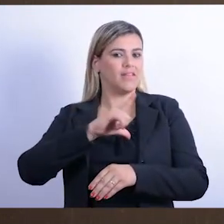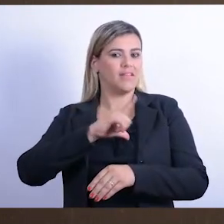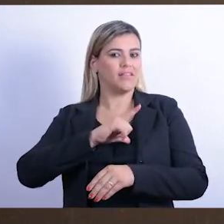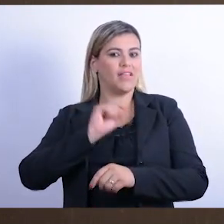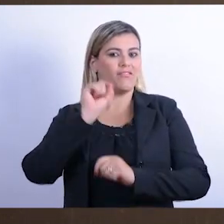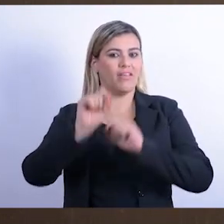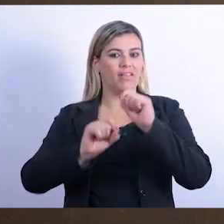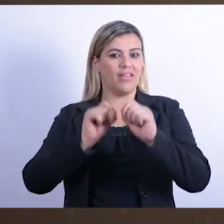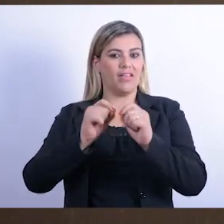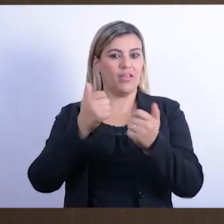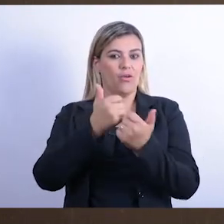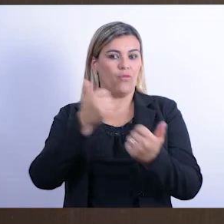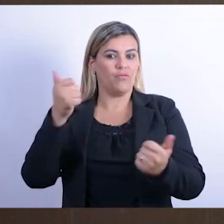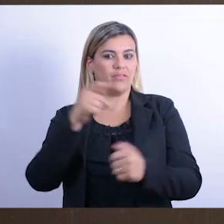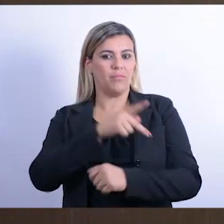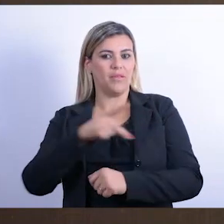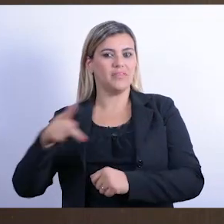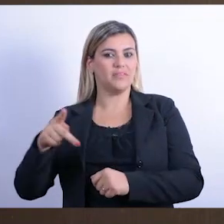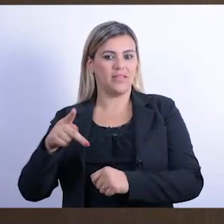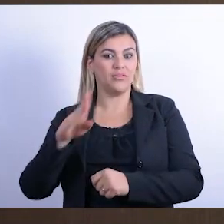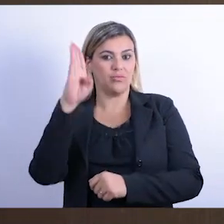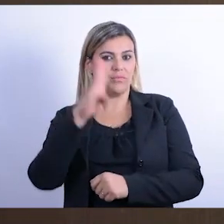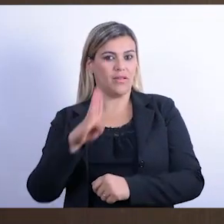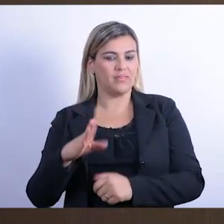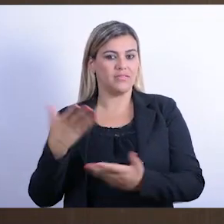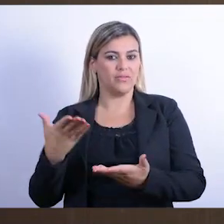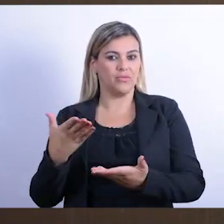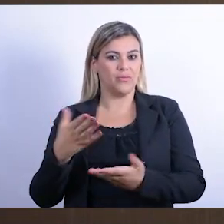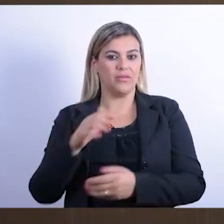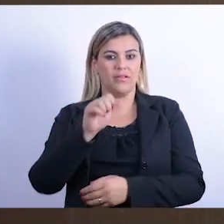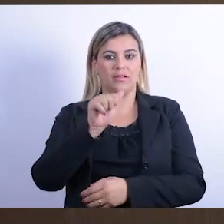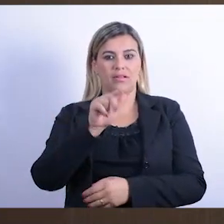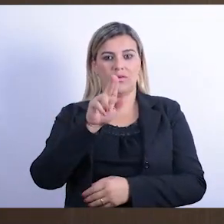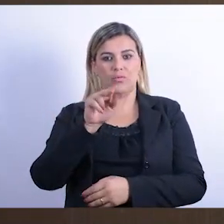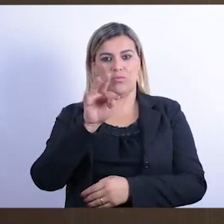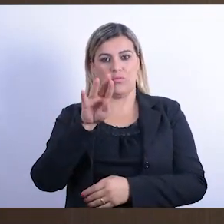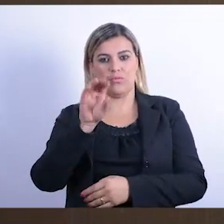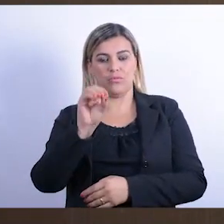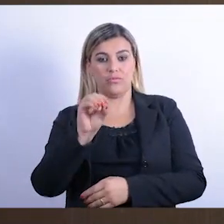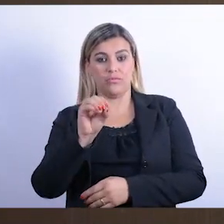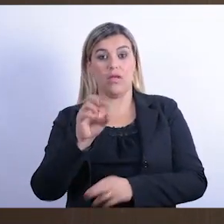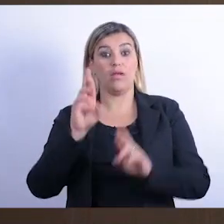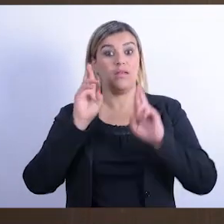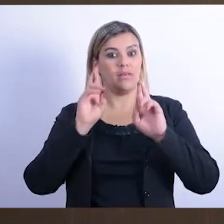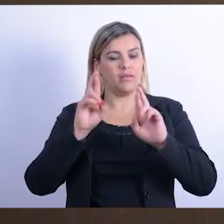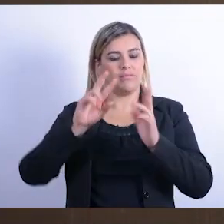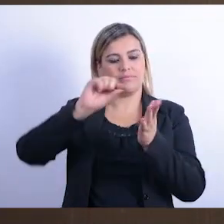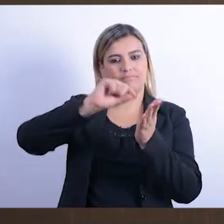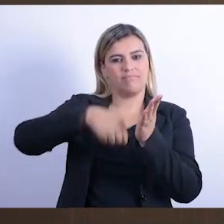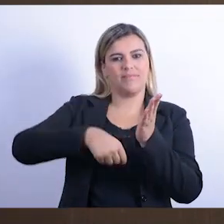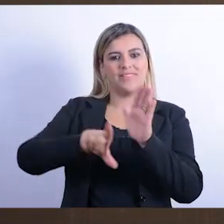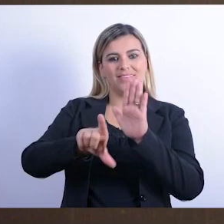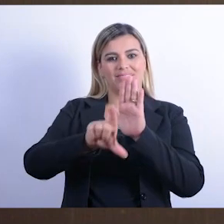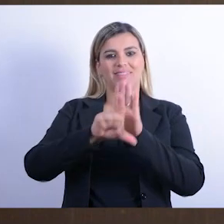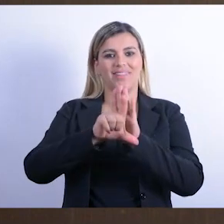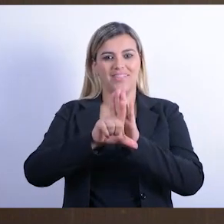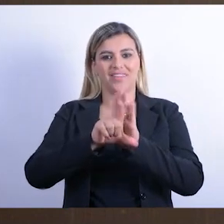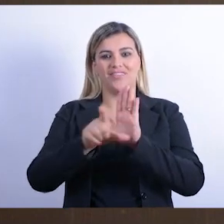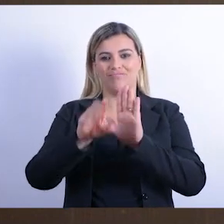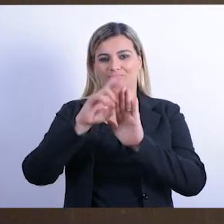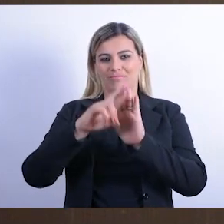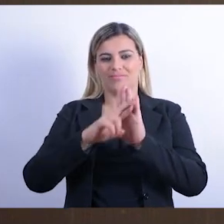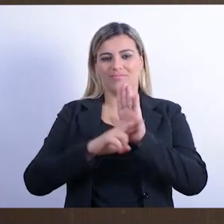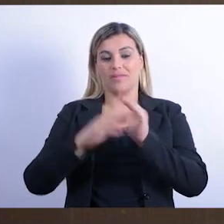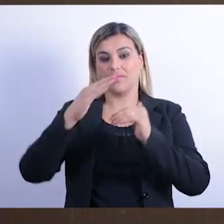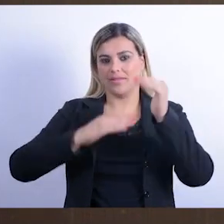teve como paraninfo o próprio vice-presidente da República, Augusto Rademacher, responsável pela assinatura do